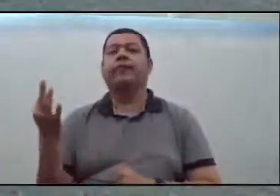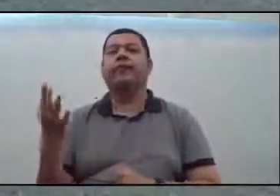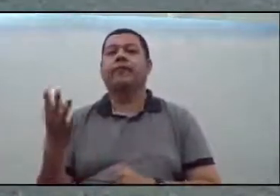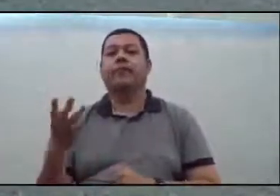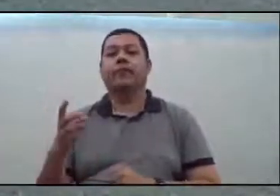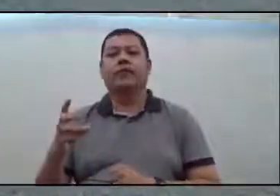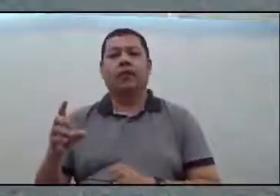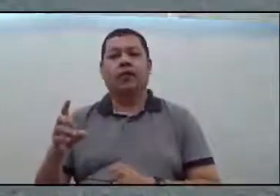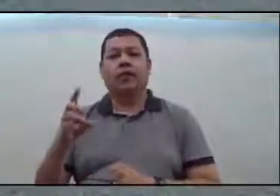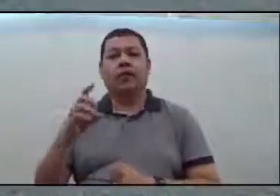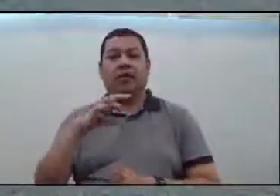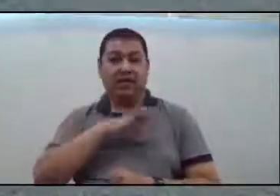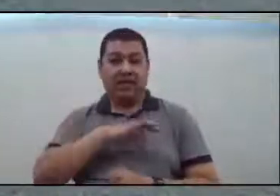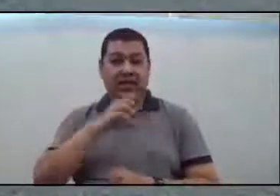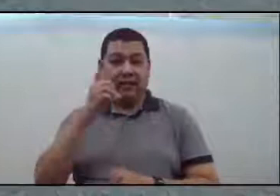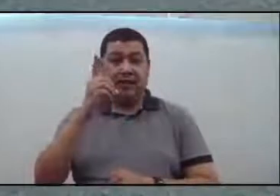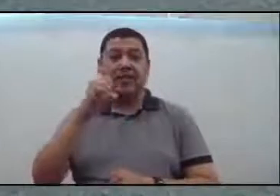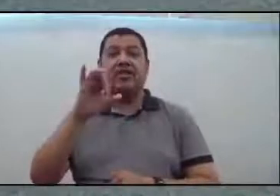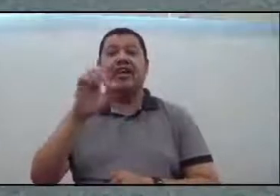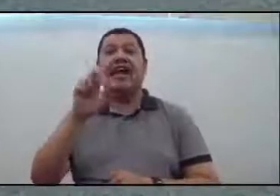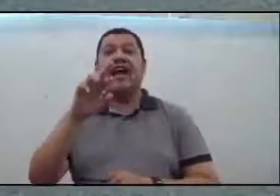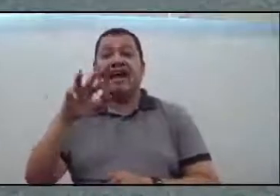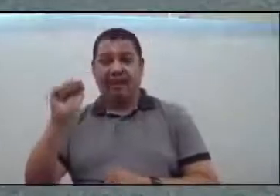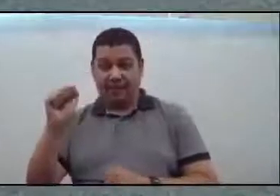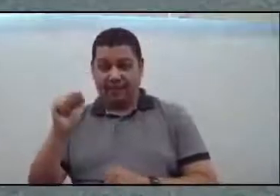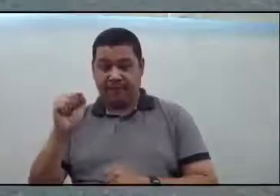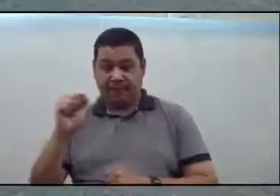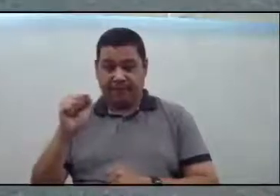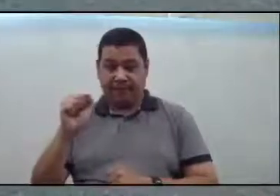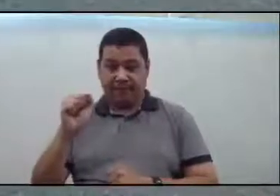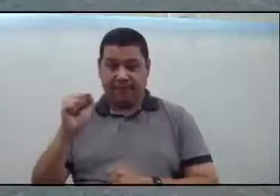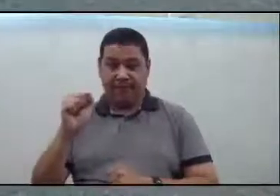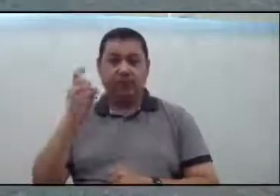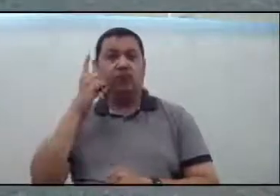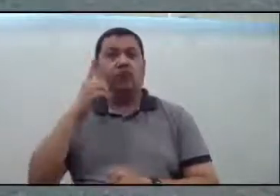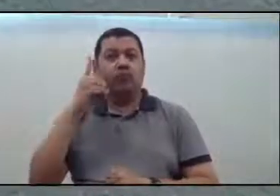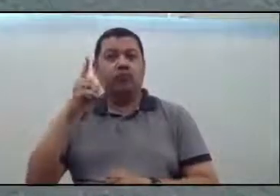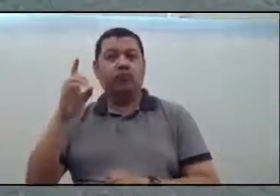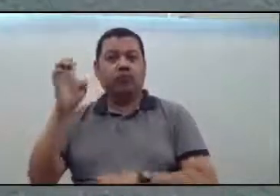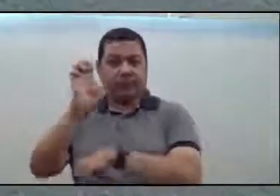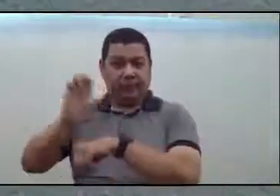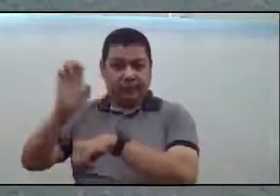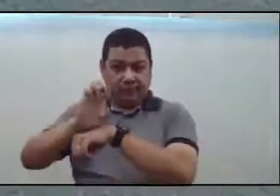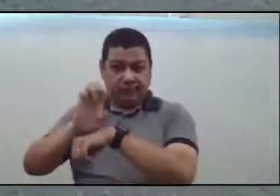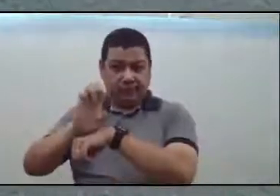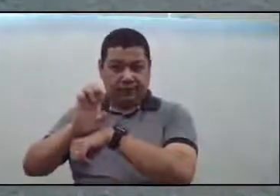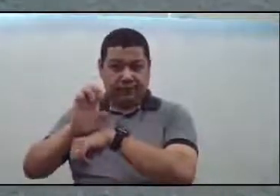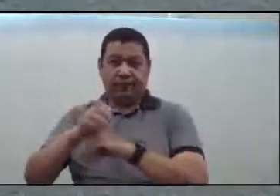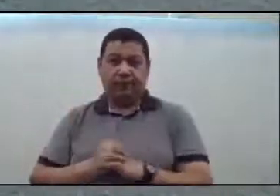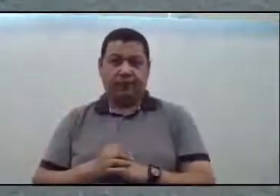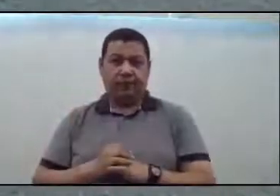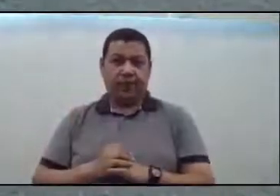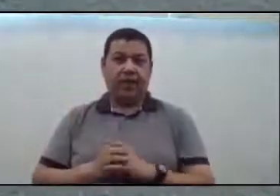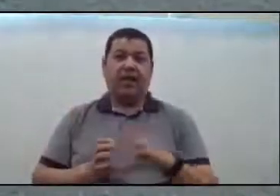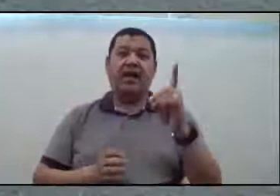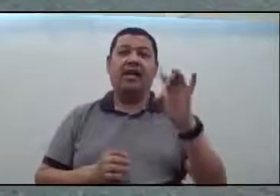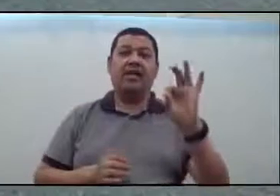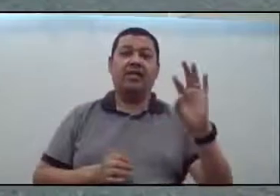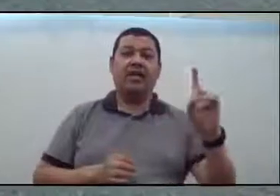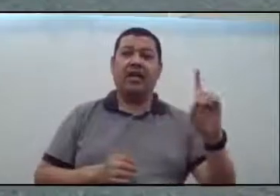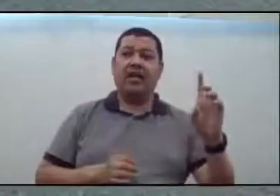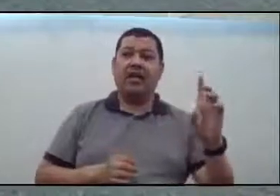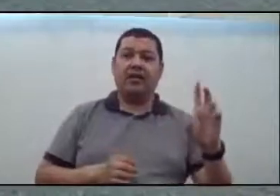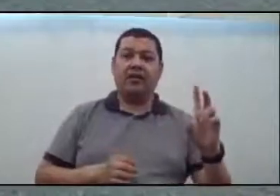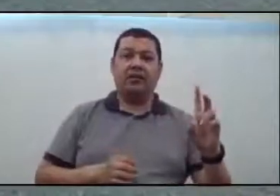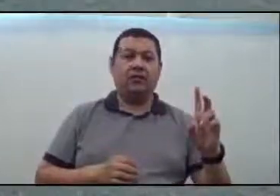diária um deputado estadual. Você vai pegar a diária de um deputado estadual e pegar a diária dos 12 vereadores aqui, Toninho de Jesus,